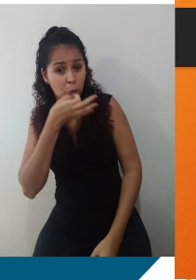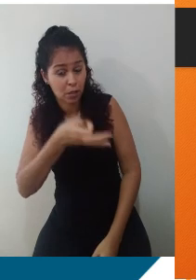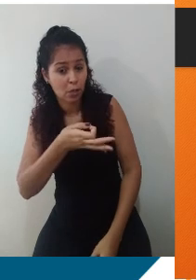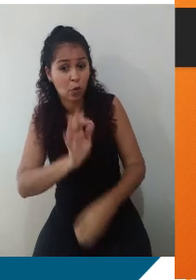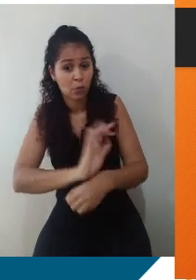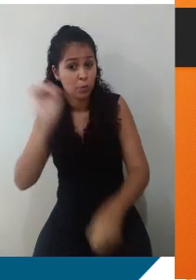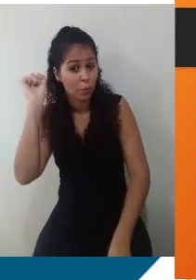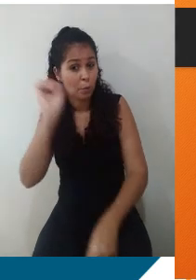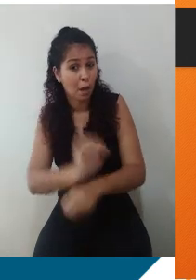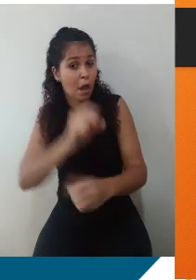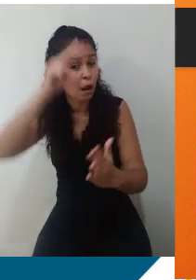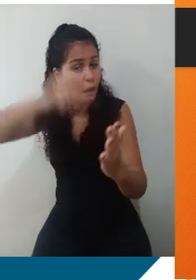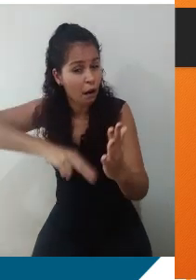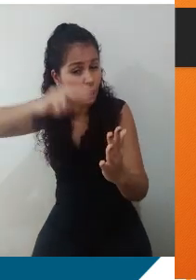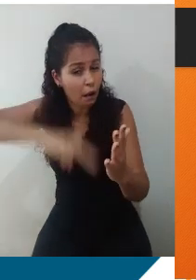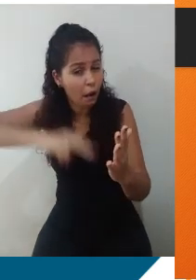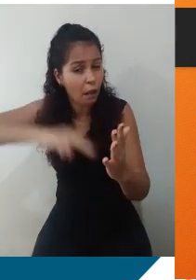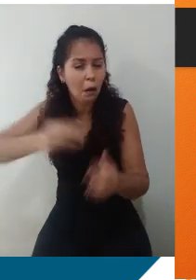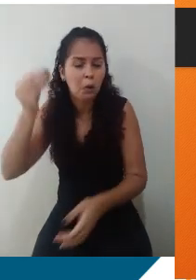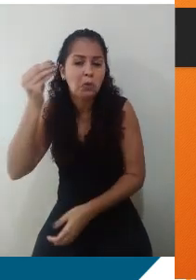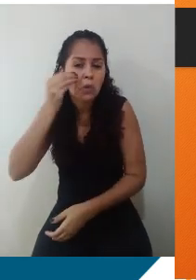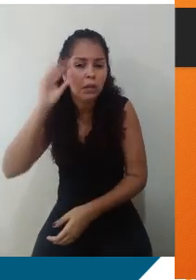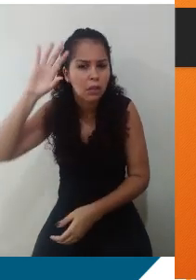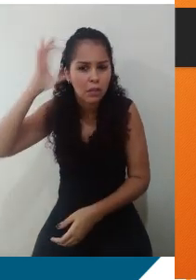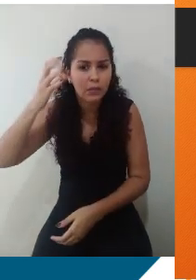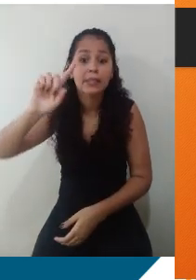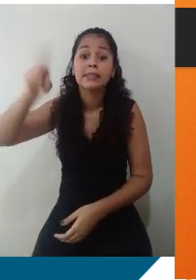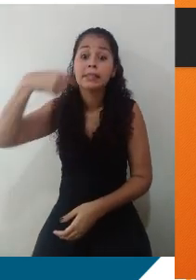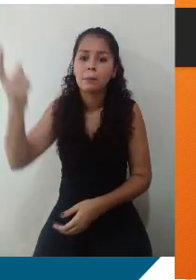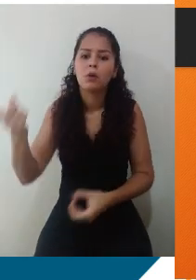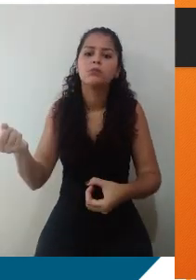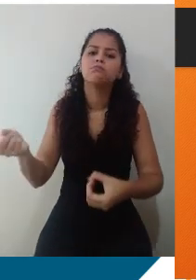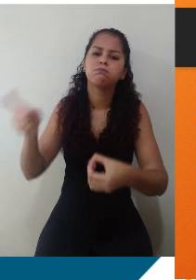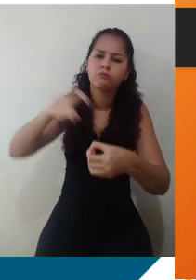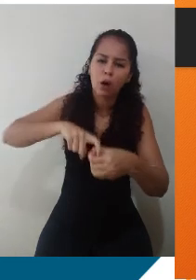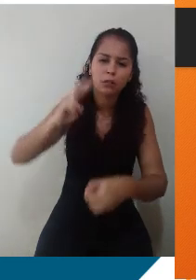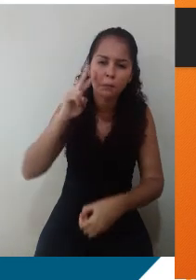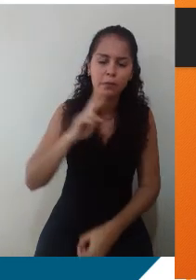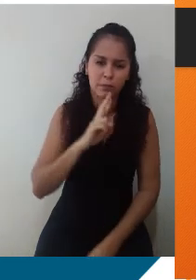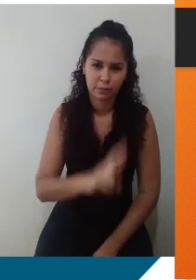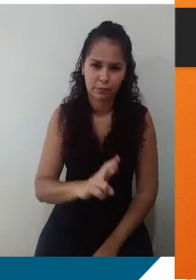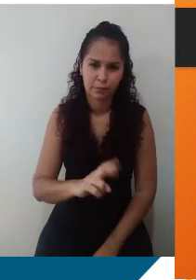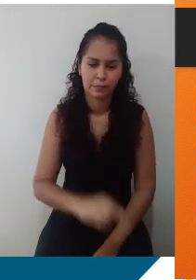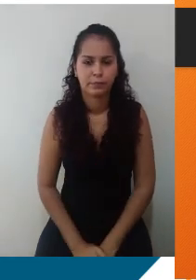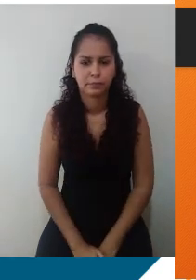o enunciado, tente resolver a questão. Em seguida você volta para conferir a solução.